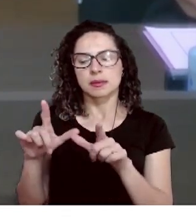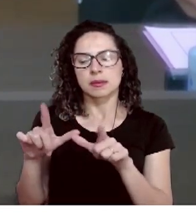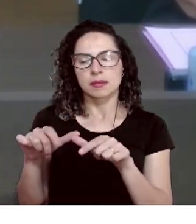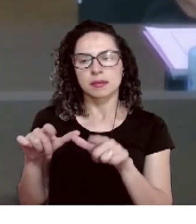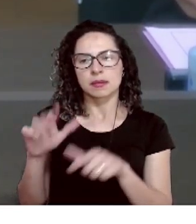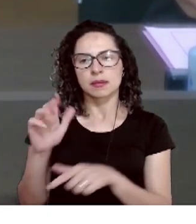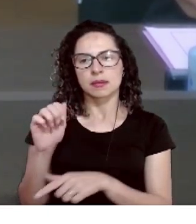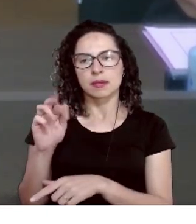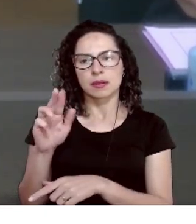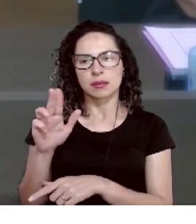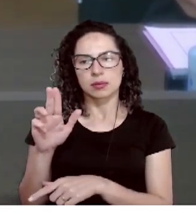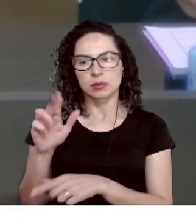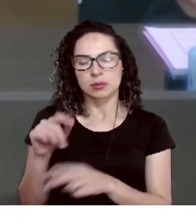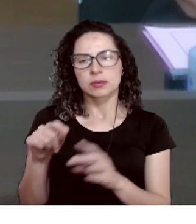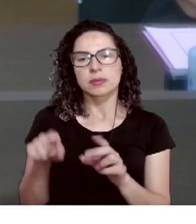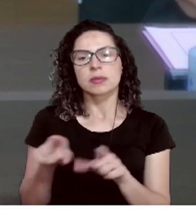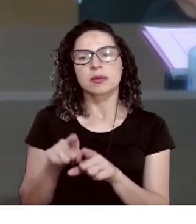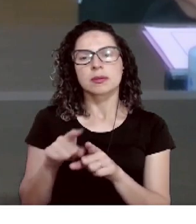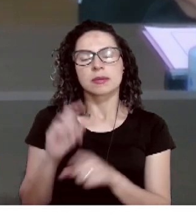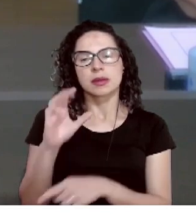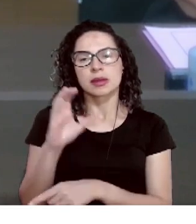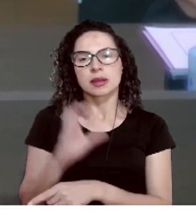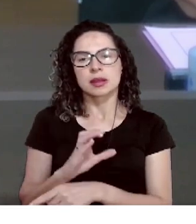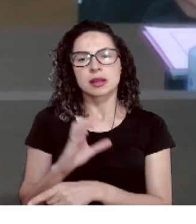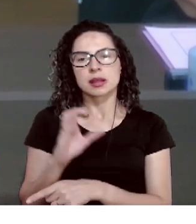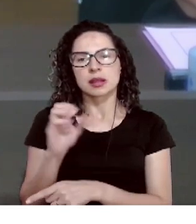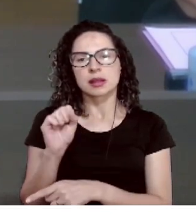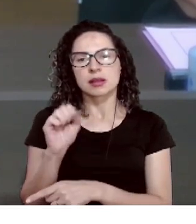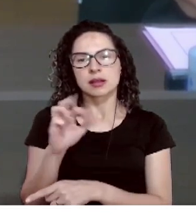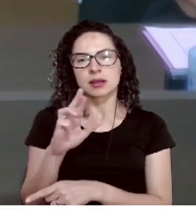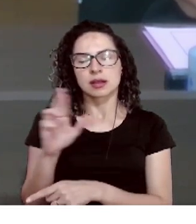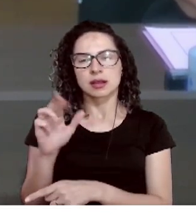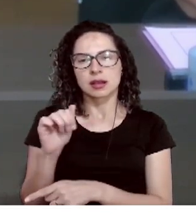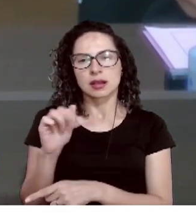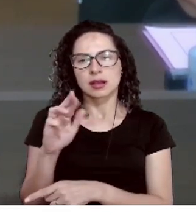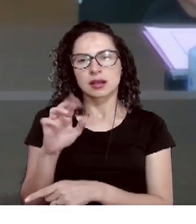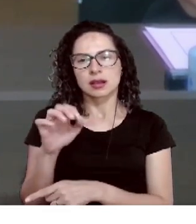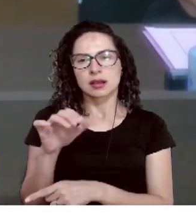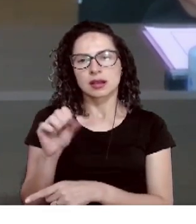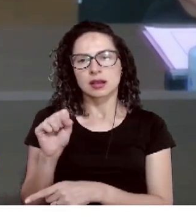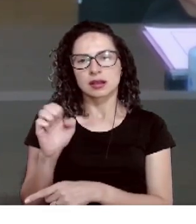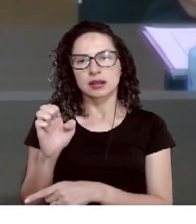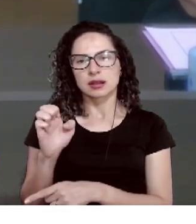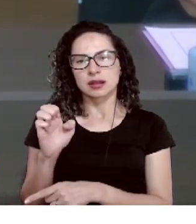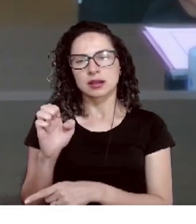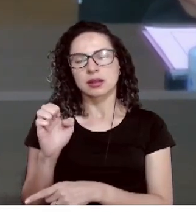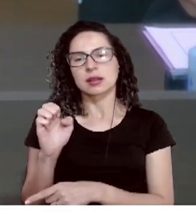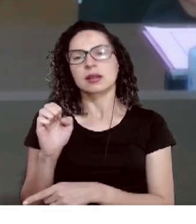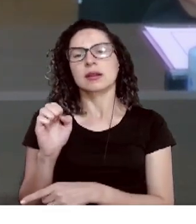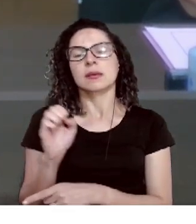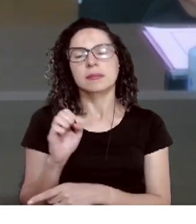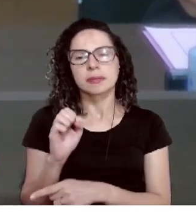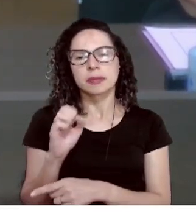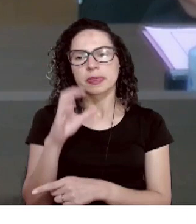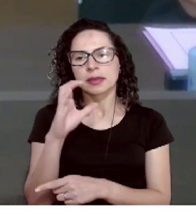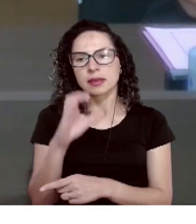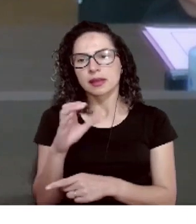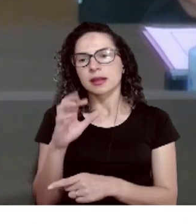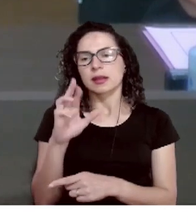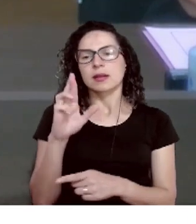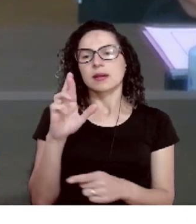Bauru, cidadão serrarense pela Câmara Municipal de Serrana, cidadão Ribeirão